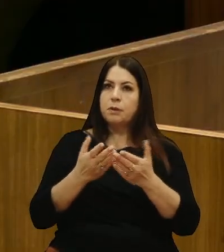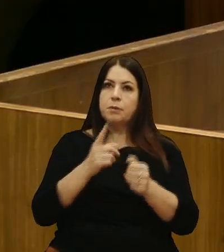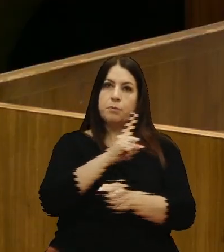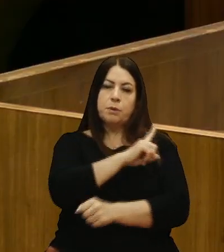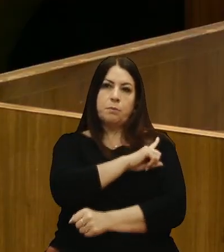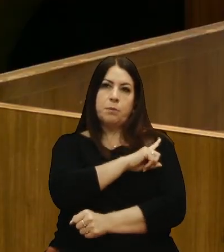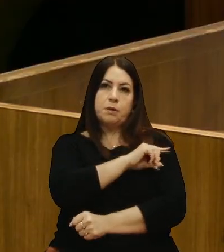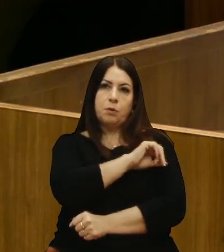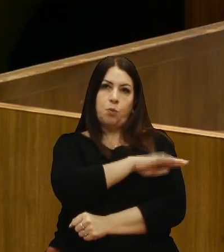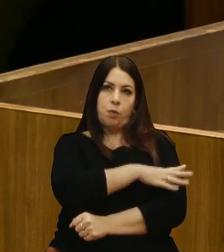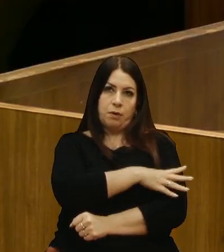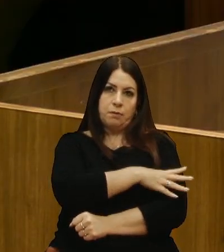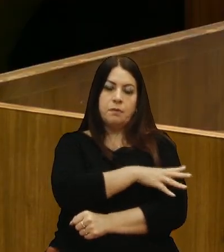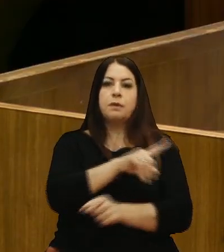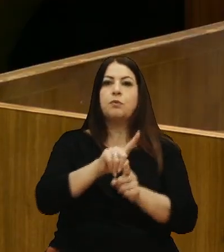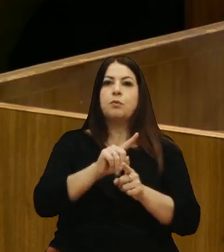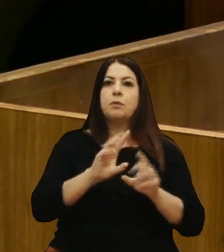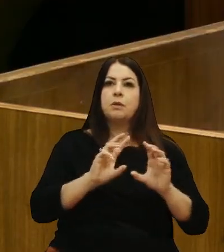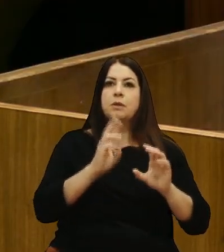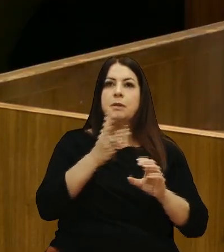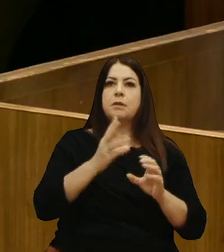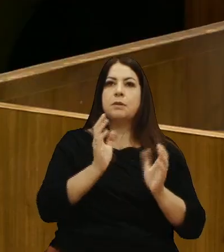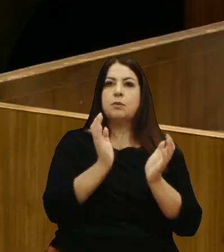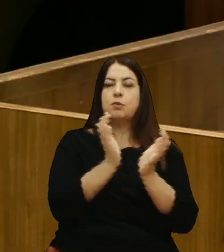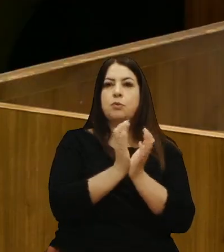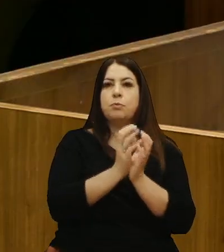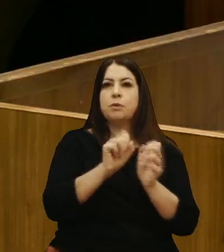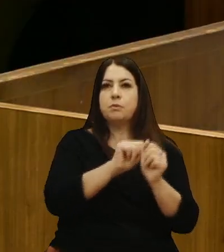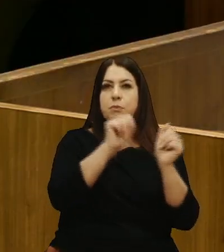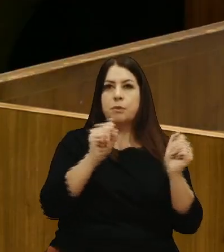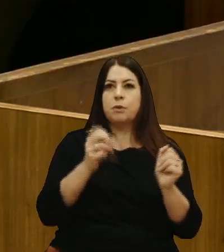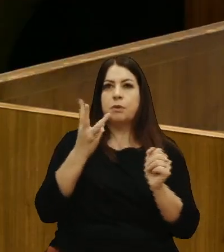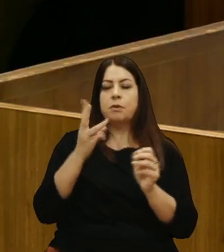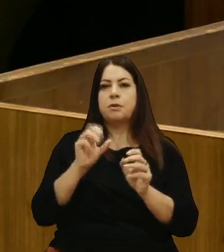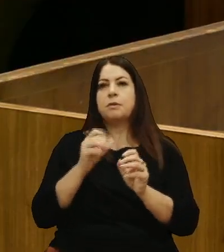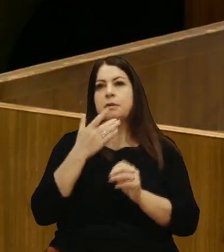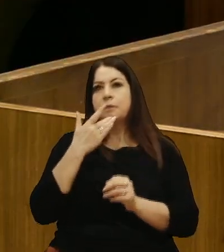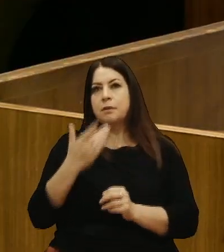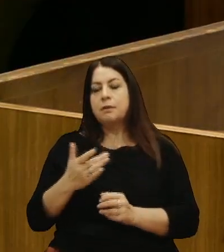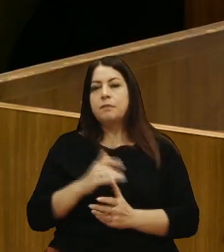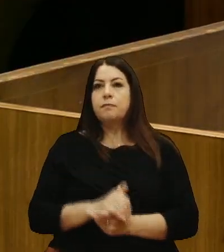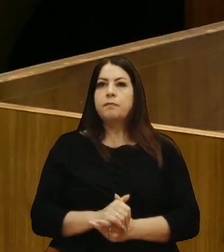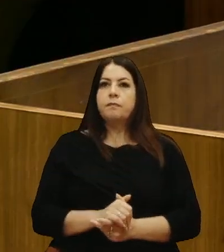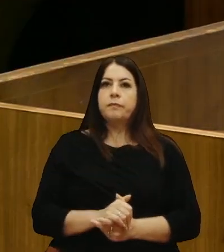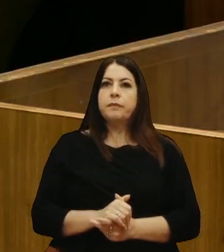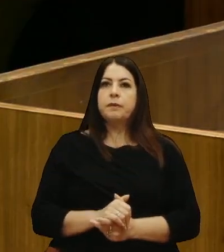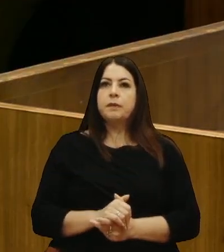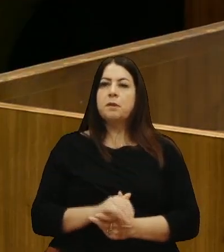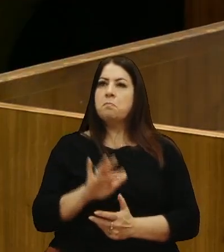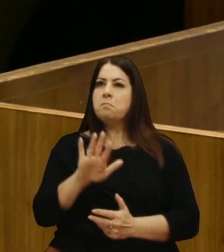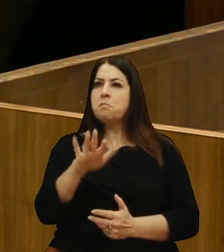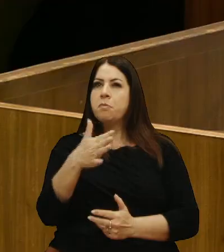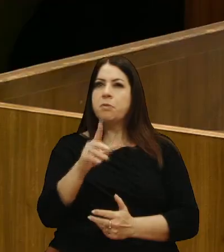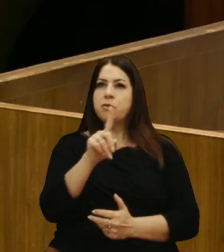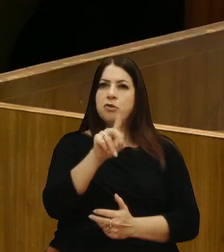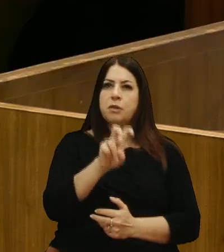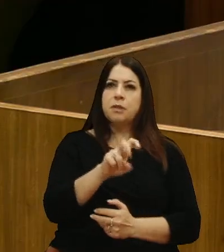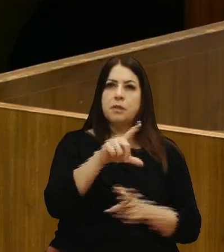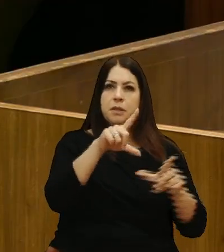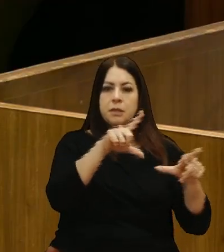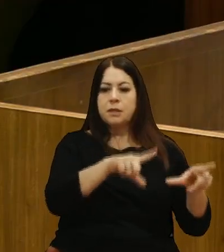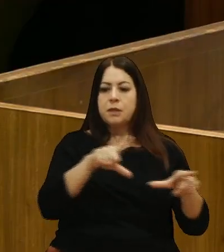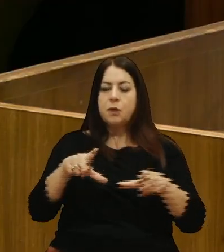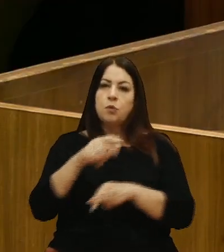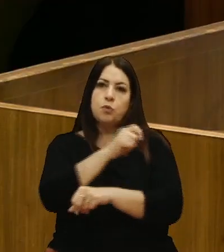4ª série. 3 turmas no turno da manhã e 3 turmas no turno da tarde, com uma média de 15 alunos por sala.